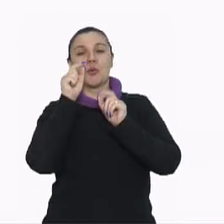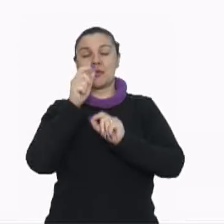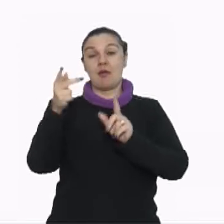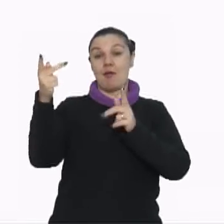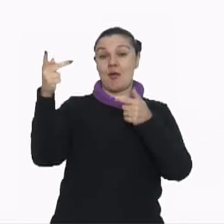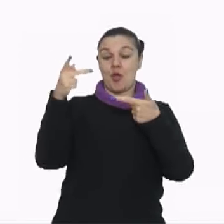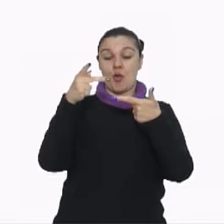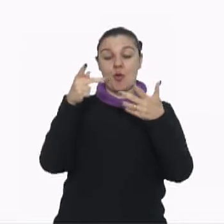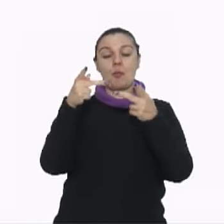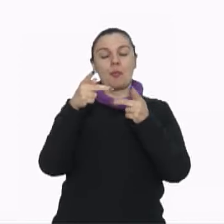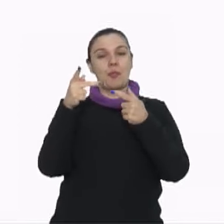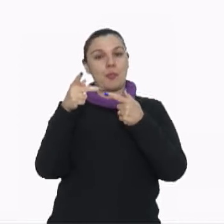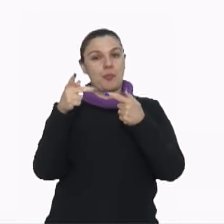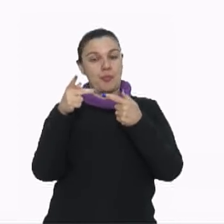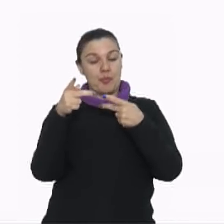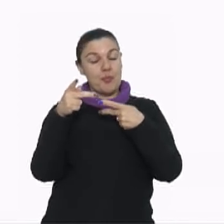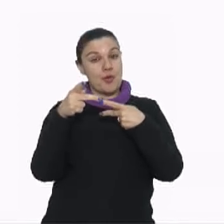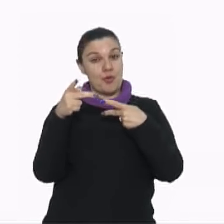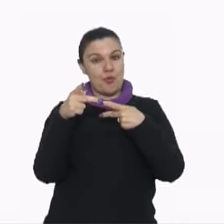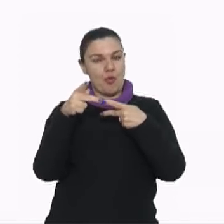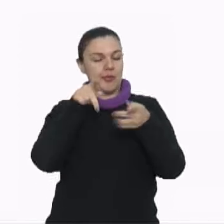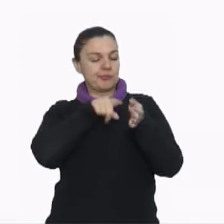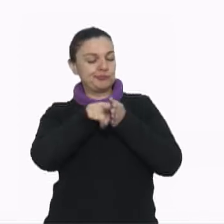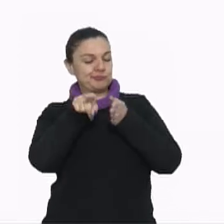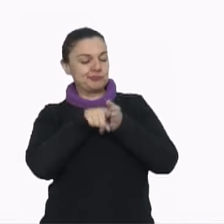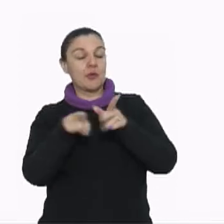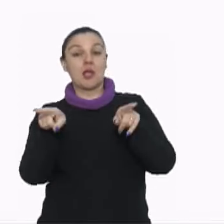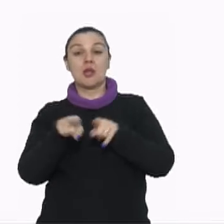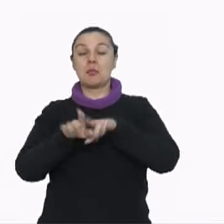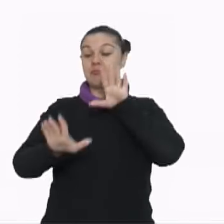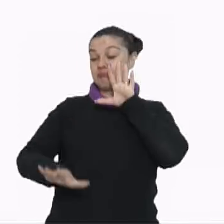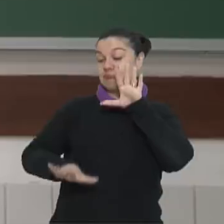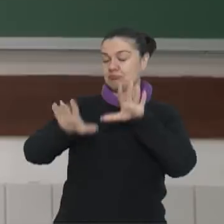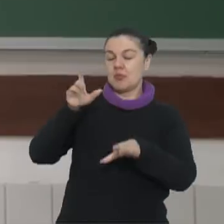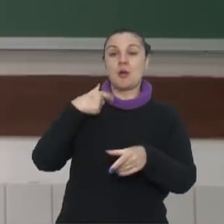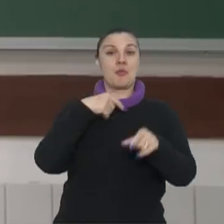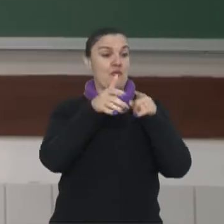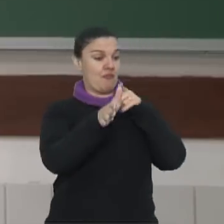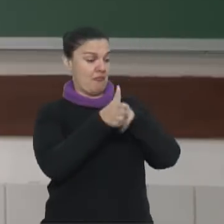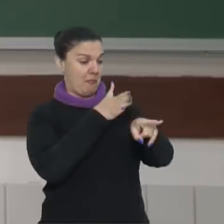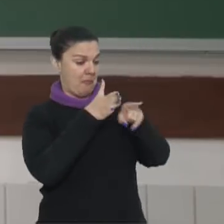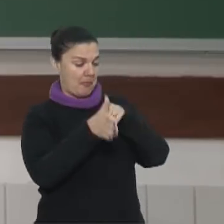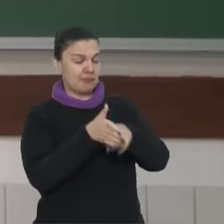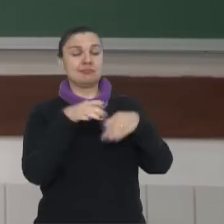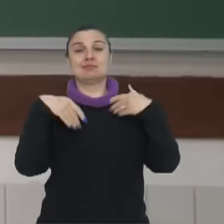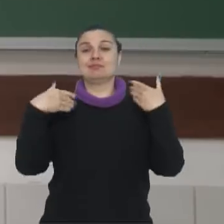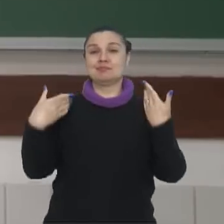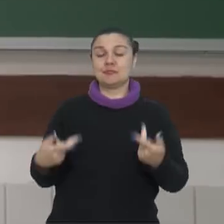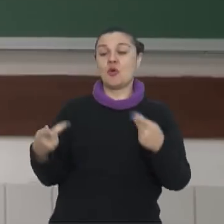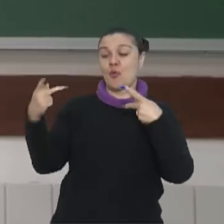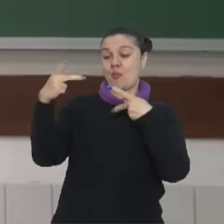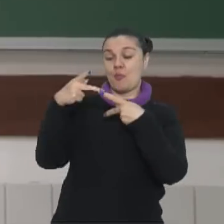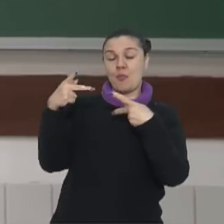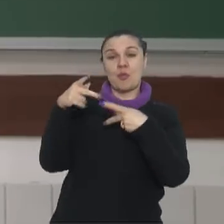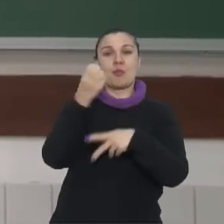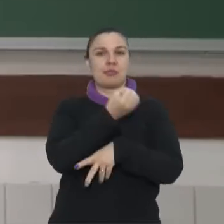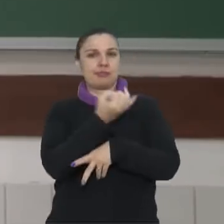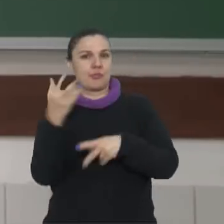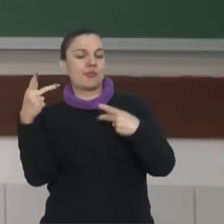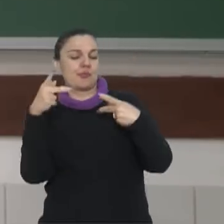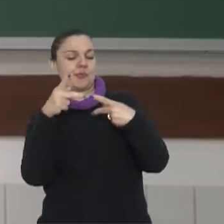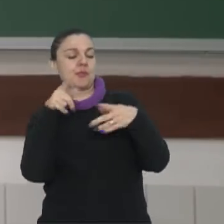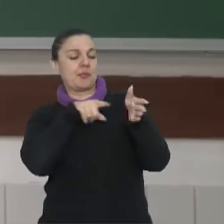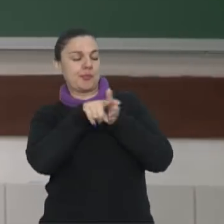Os pronomes interrogativos e relativos, né? Por quê? Porque eu vou fazer perguntas, então eu vou trabalhar bastante com alguns pronomes